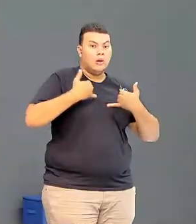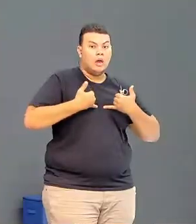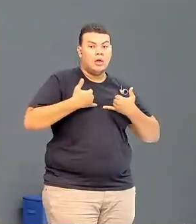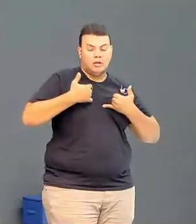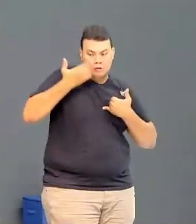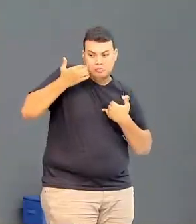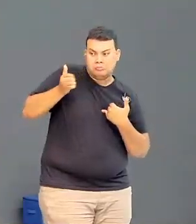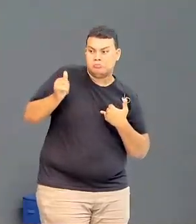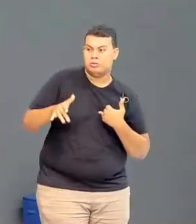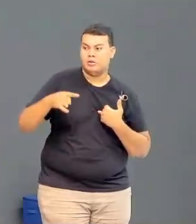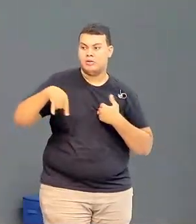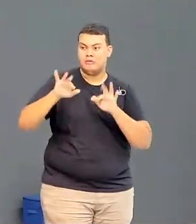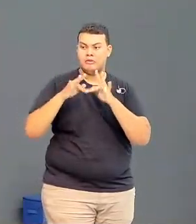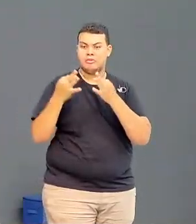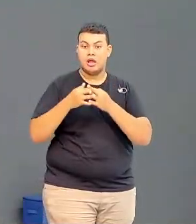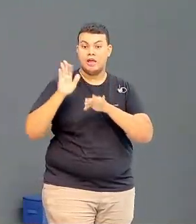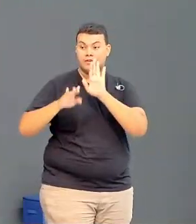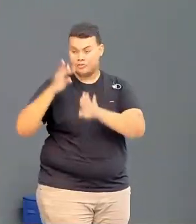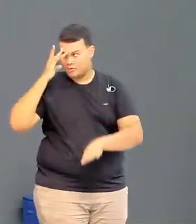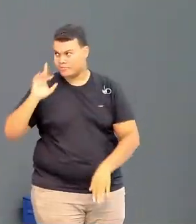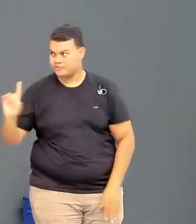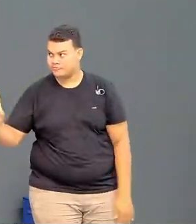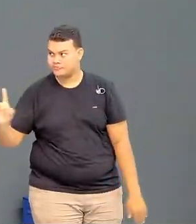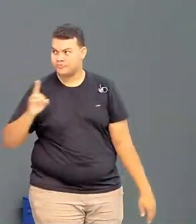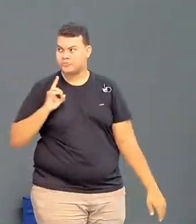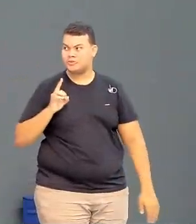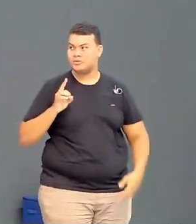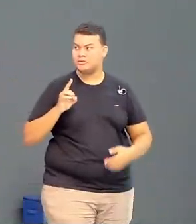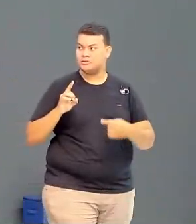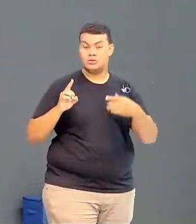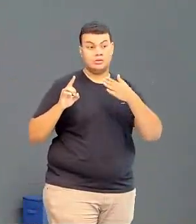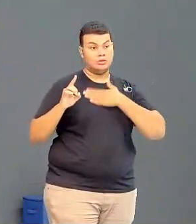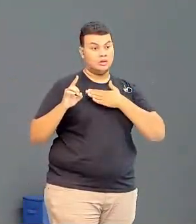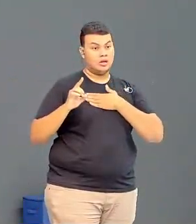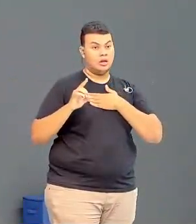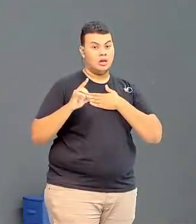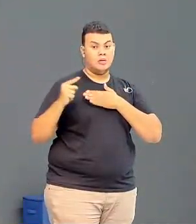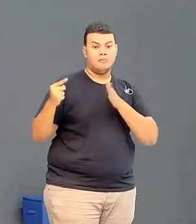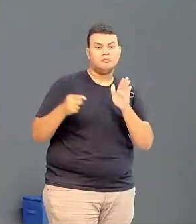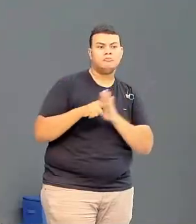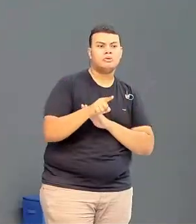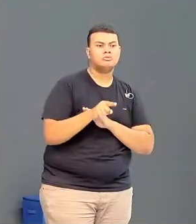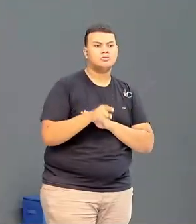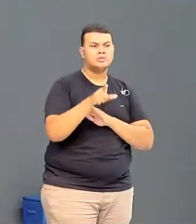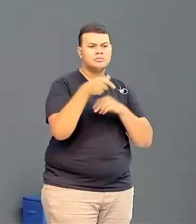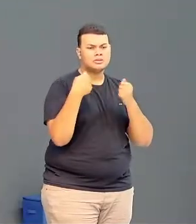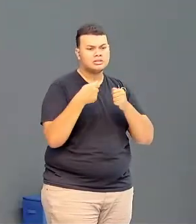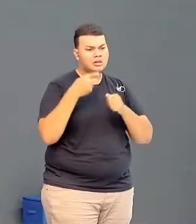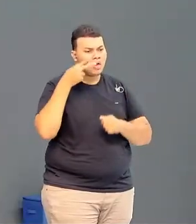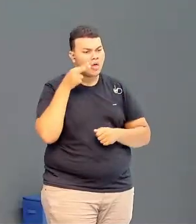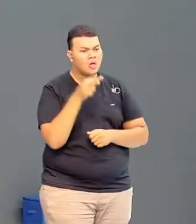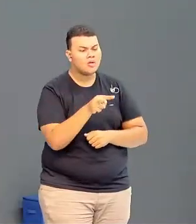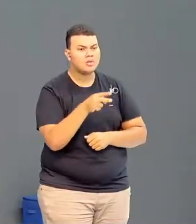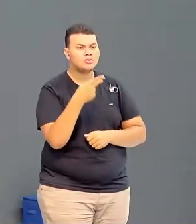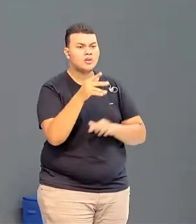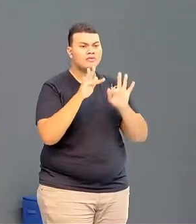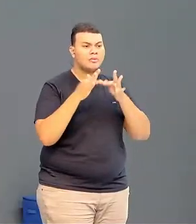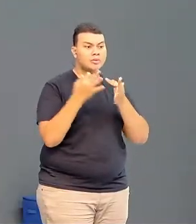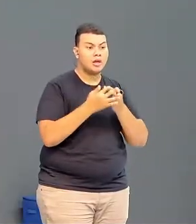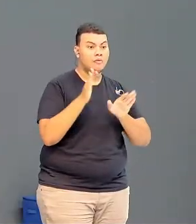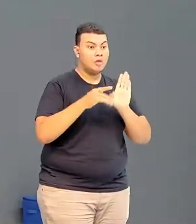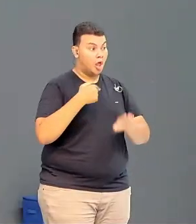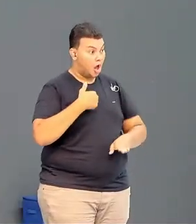não acha não que você precisa olhar mais para a sua família? A pessoa diz: sabe o quê? Não, mas eu estou fazendo isso para a minha família. Uma fortaleza foi criada ali,